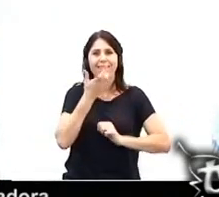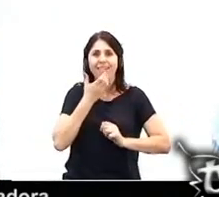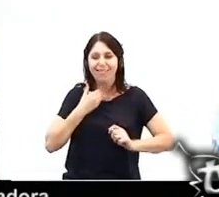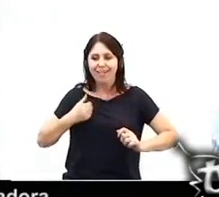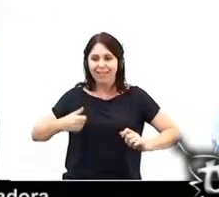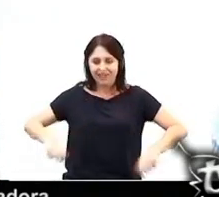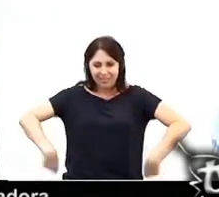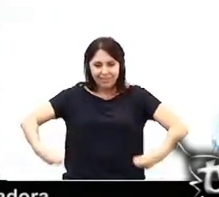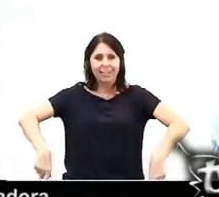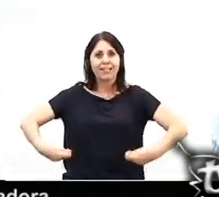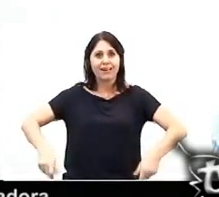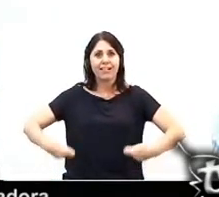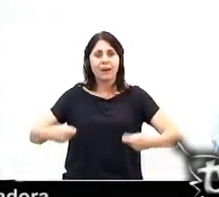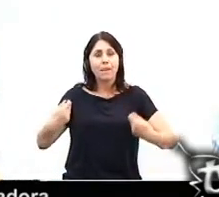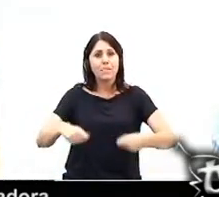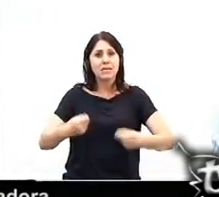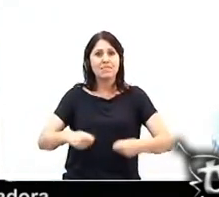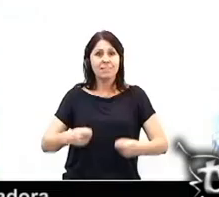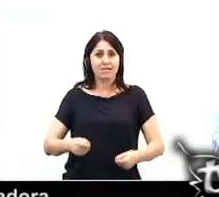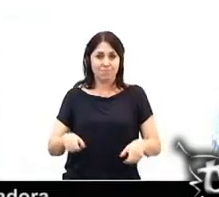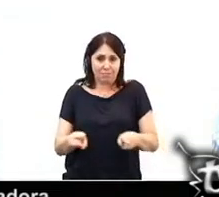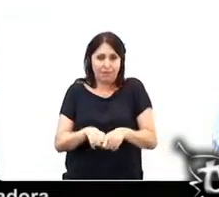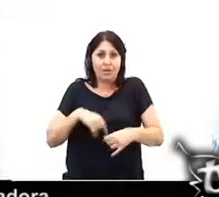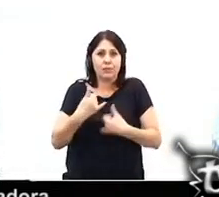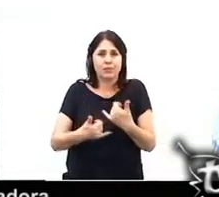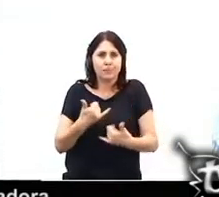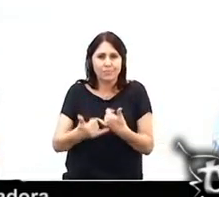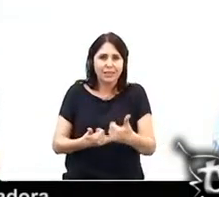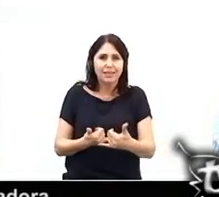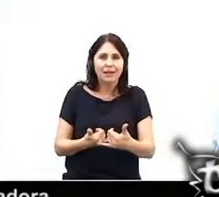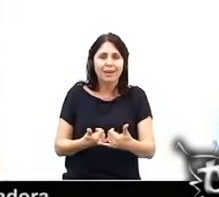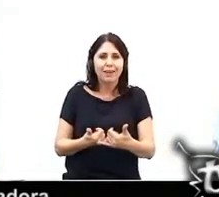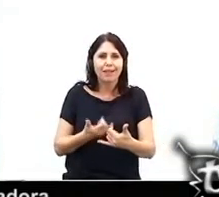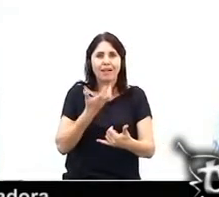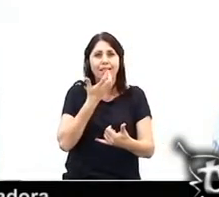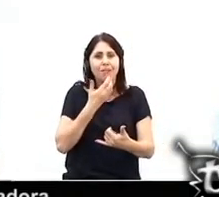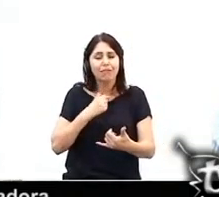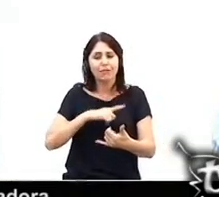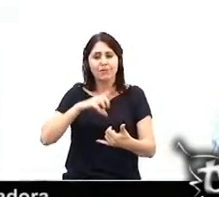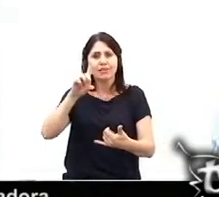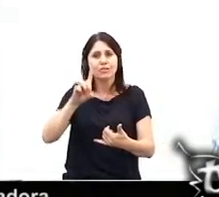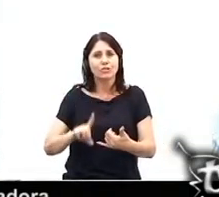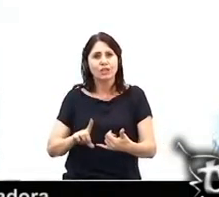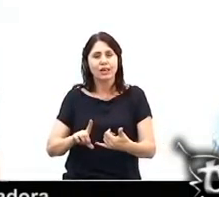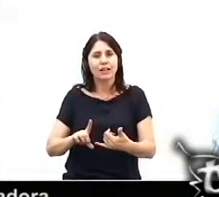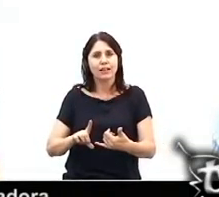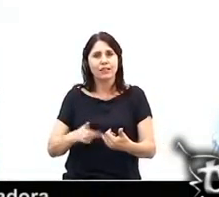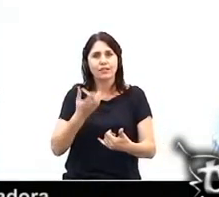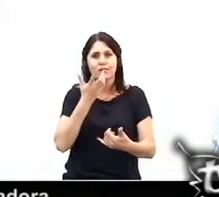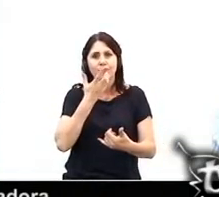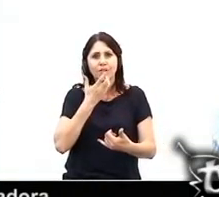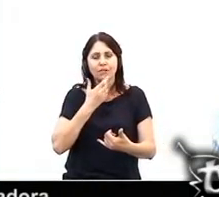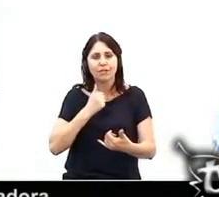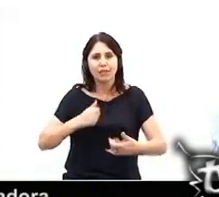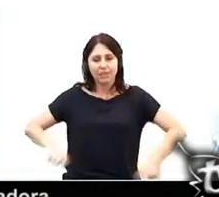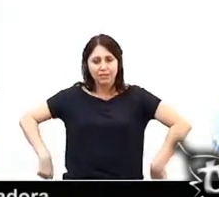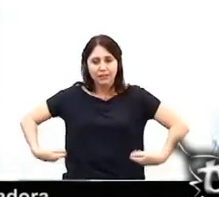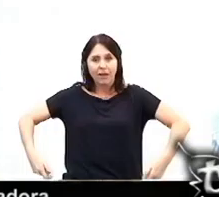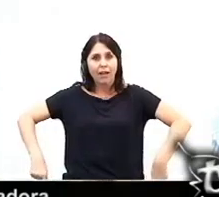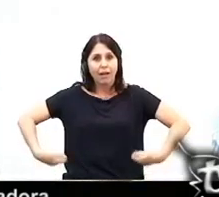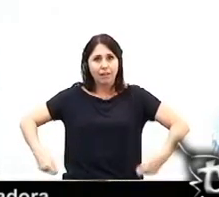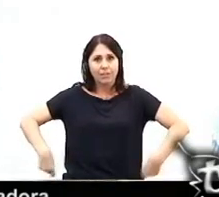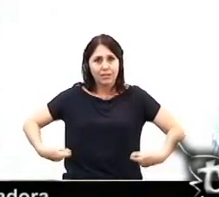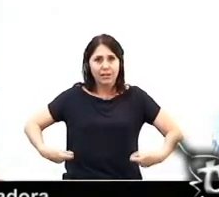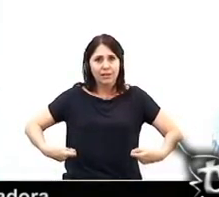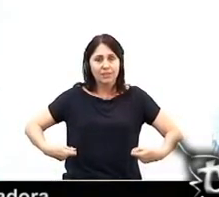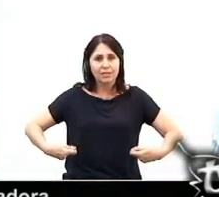de uma criança estar numa cadeira de rodas não quer dizer que ela não seja criança e que ela não gosta de andar de balanço. Ela